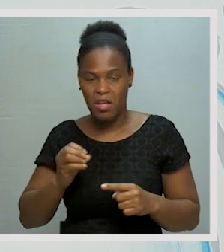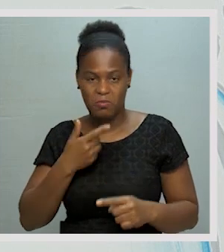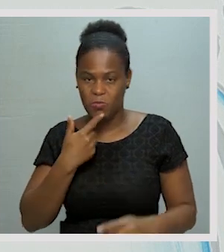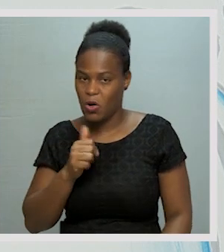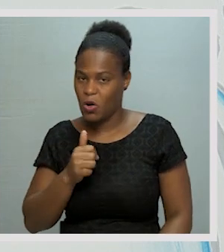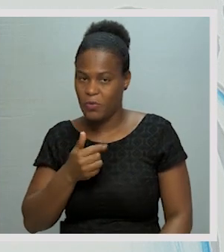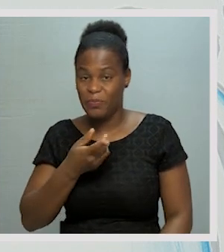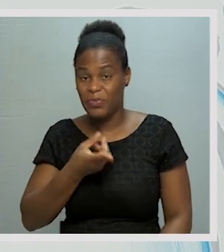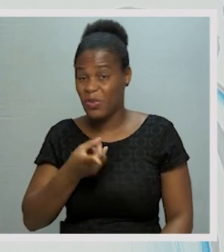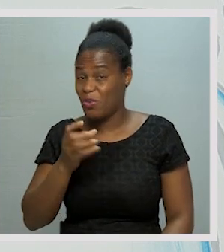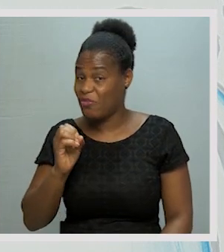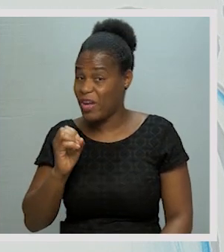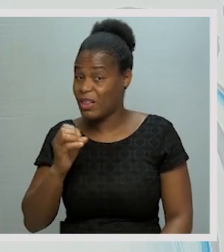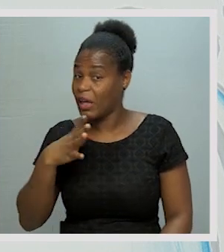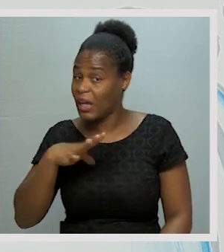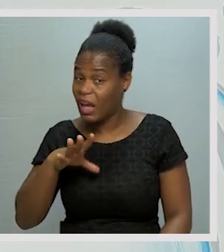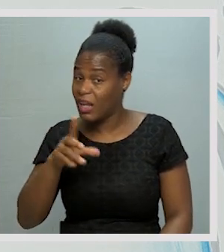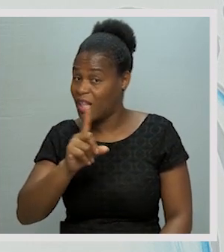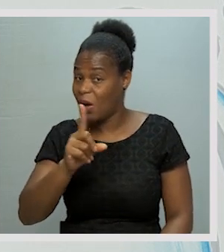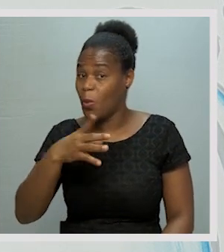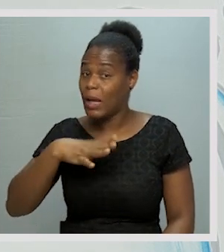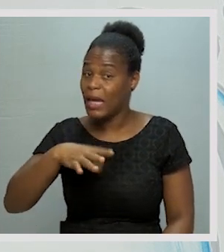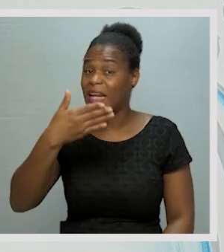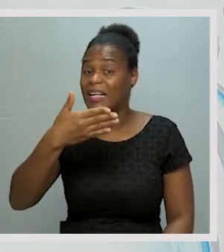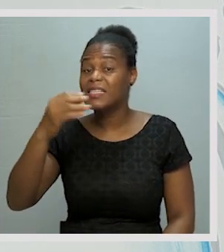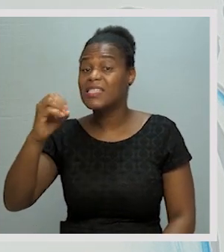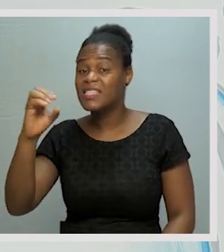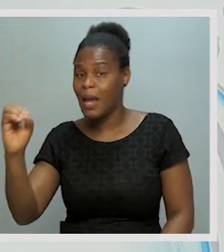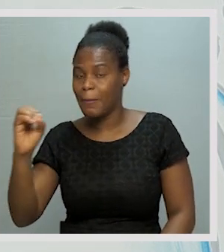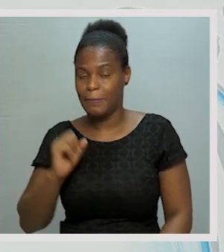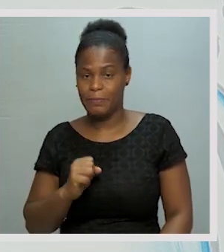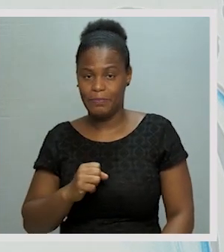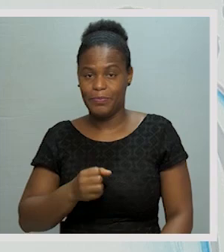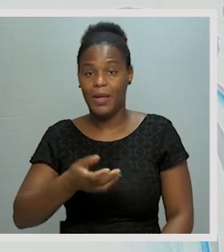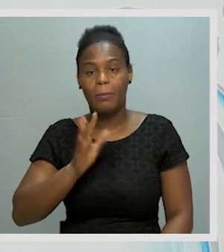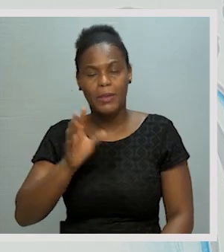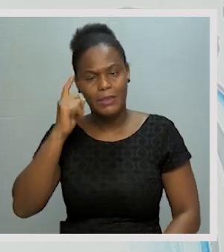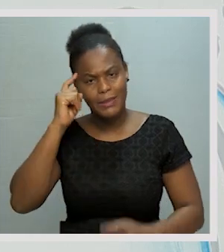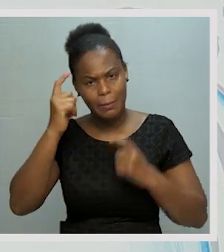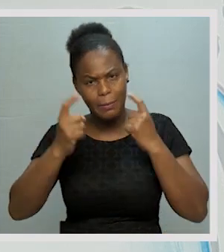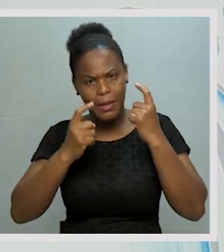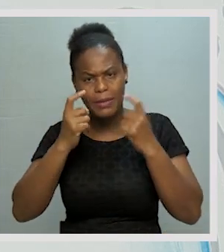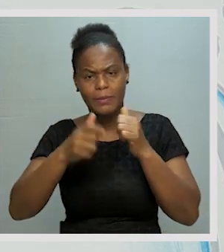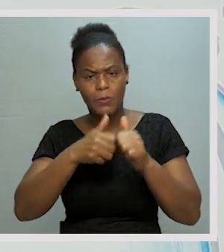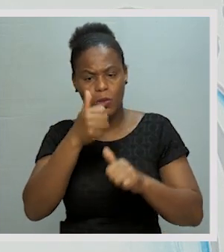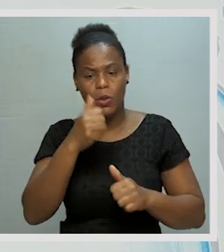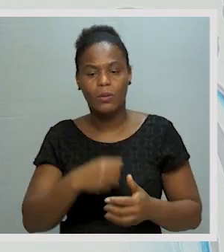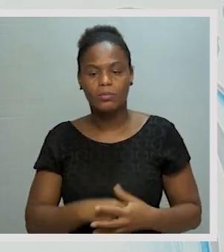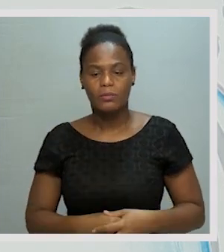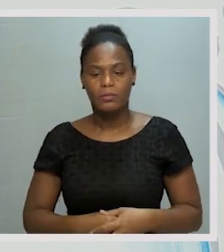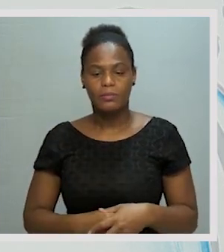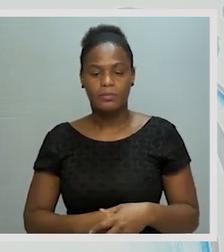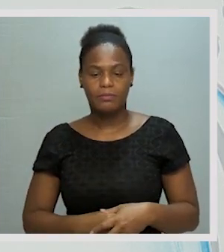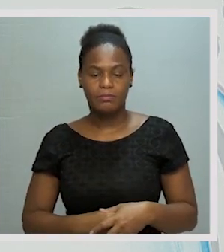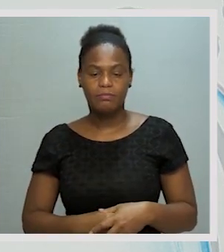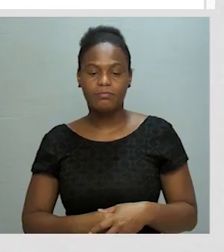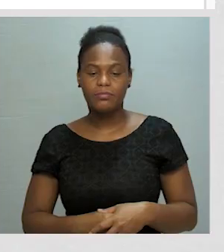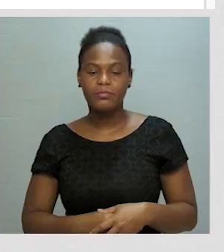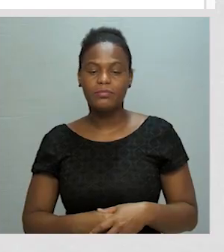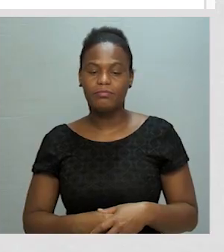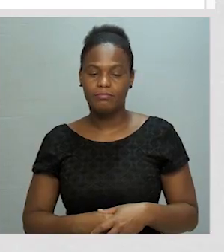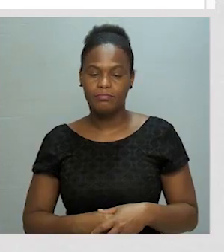adicionarmos 50 mais 40. 50 mais 40. Se quiserem, em casa, podem